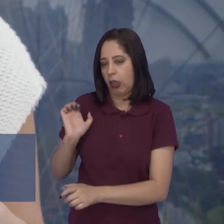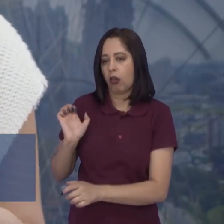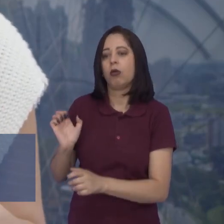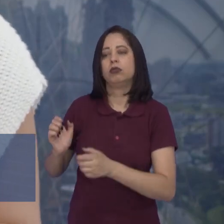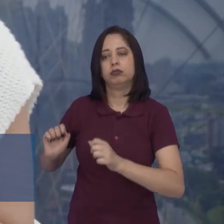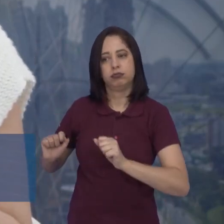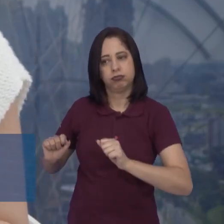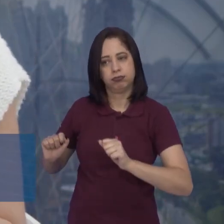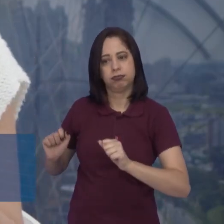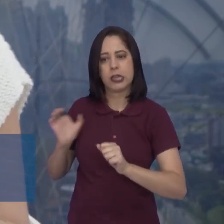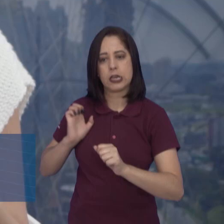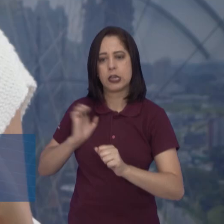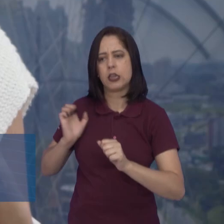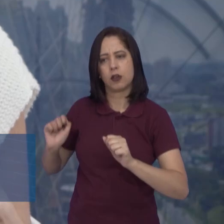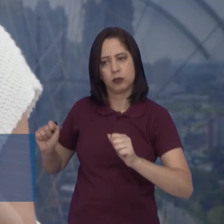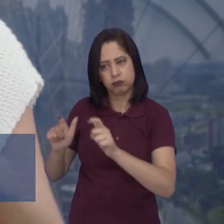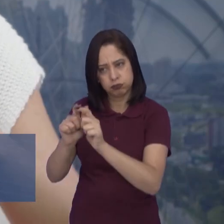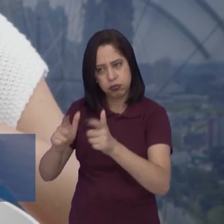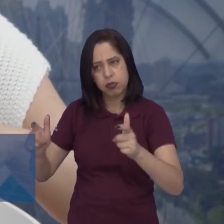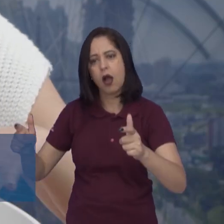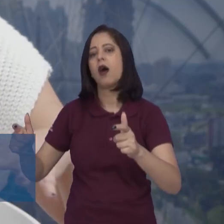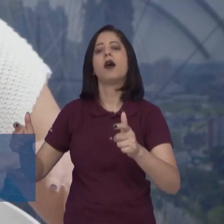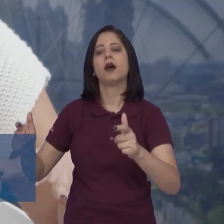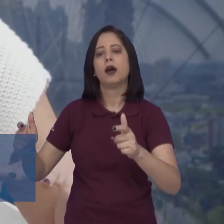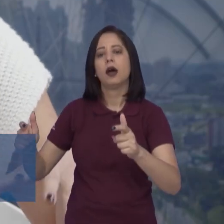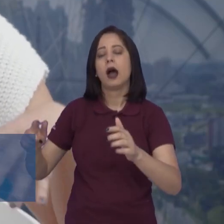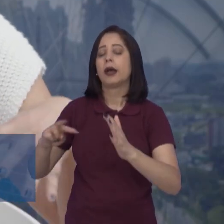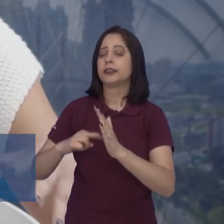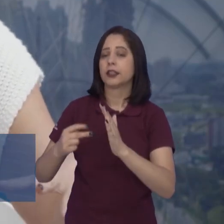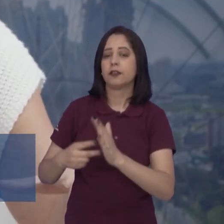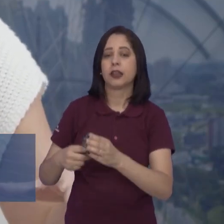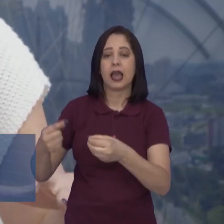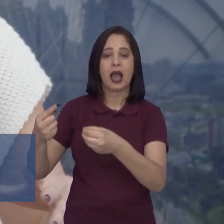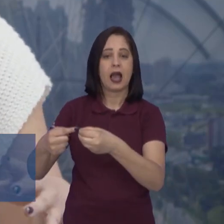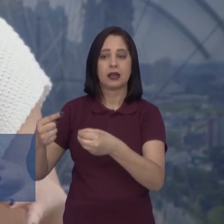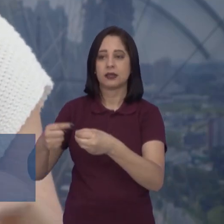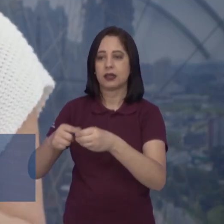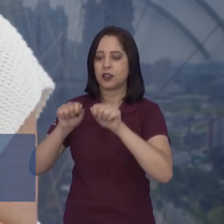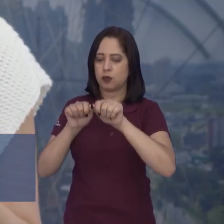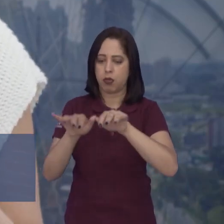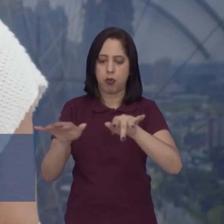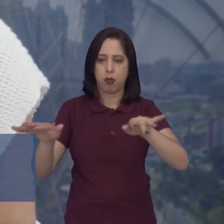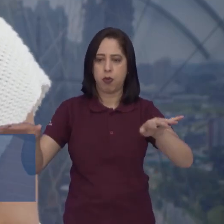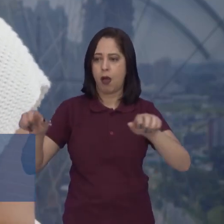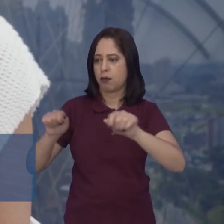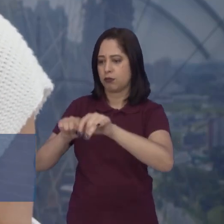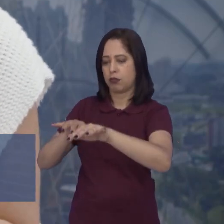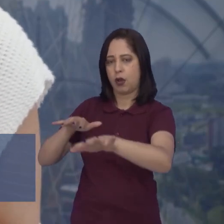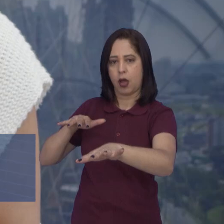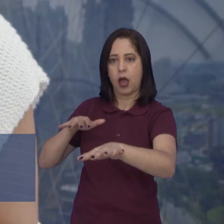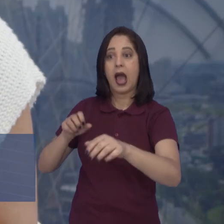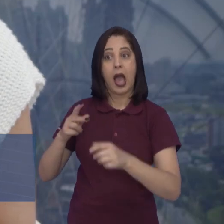lugares quem não tem tanta condição para se manter lá. Isso vai fazer com que a cidade mantenha o espraiamento. E isso são problemas